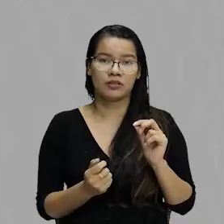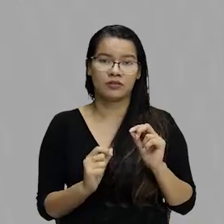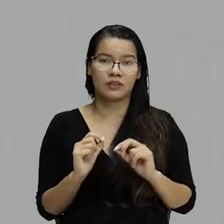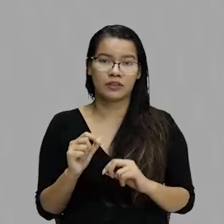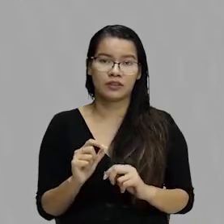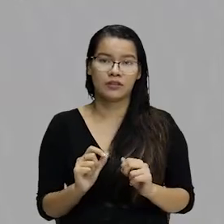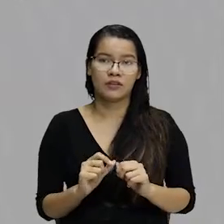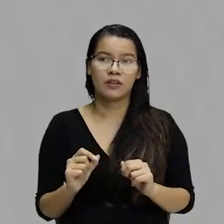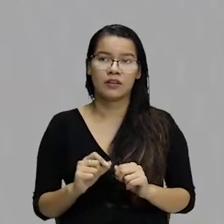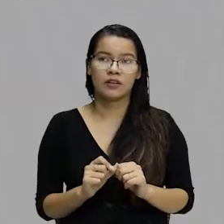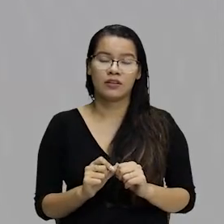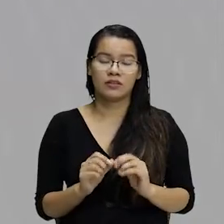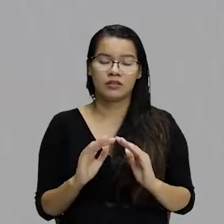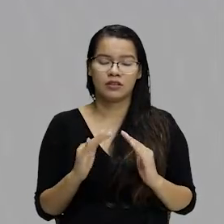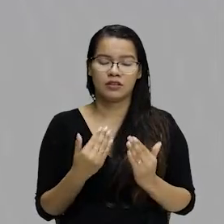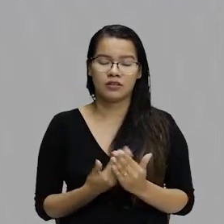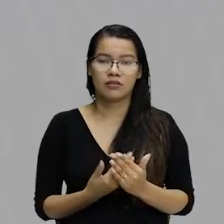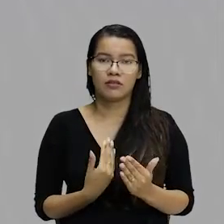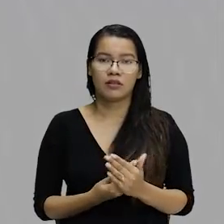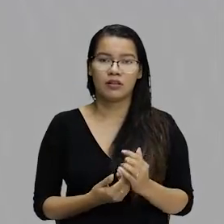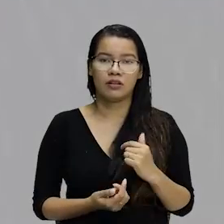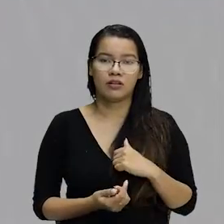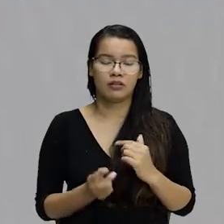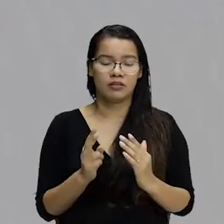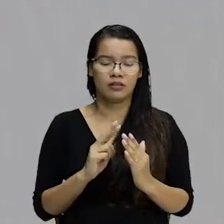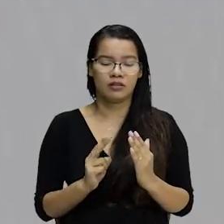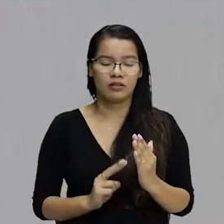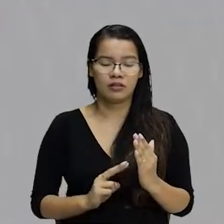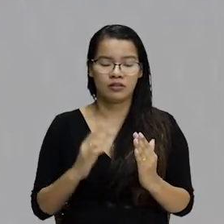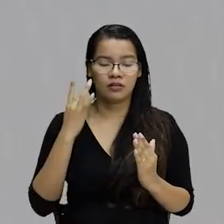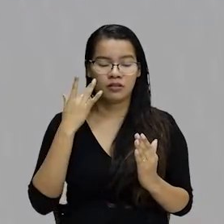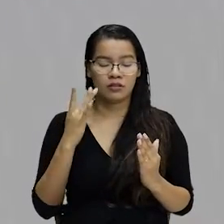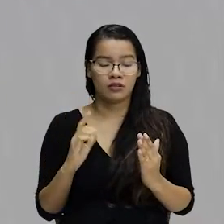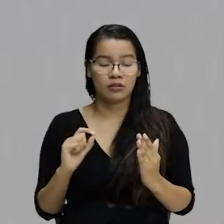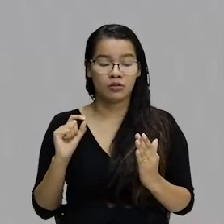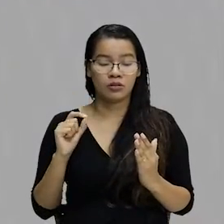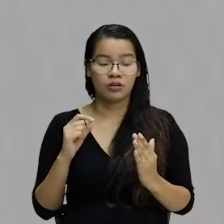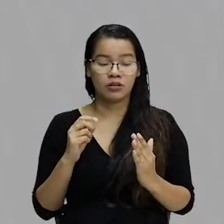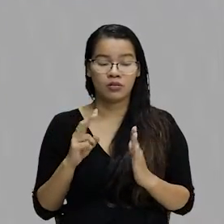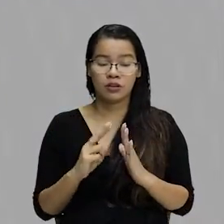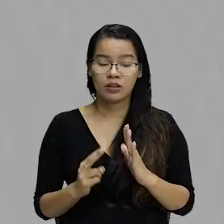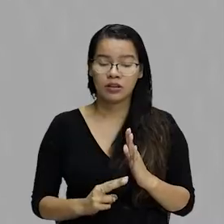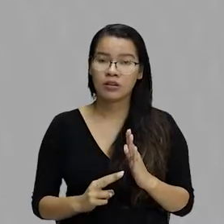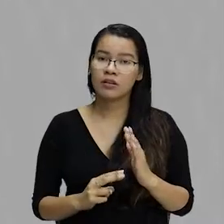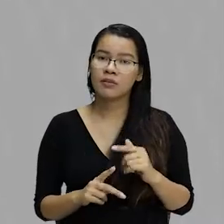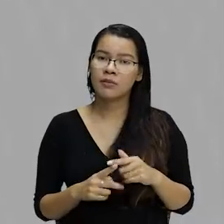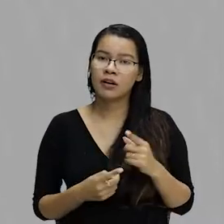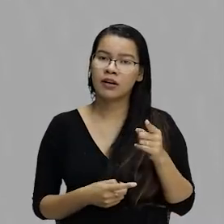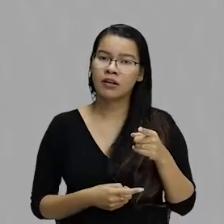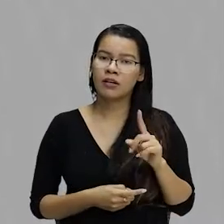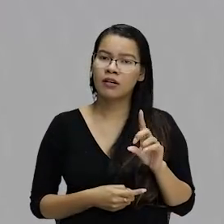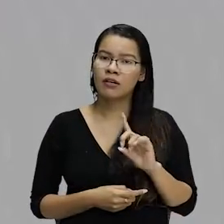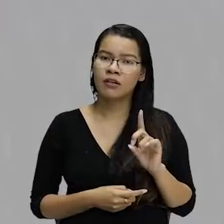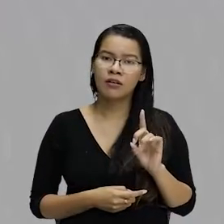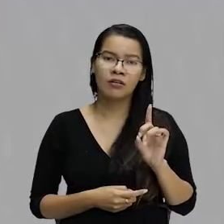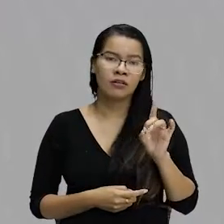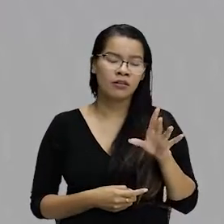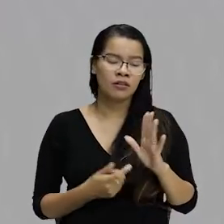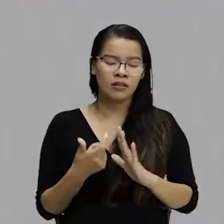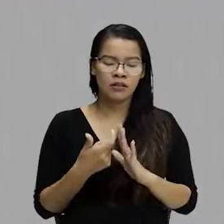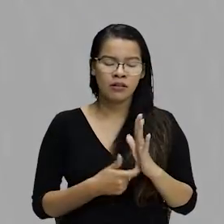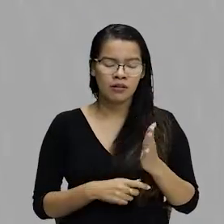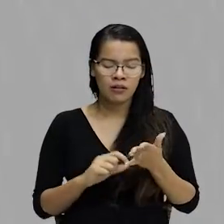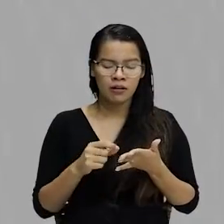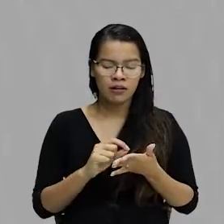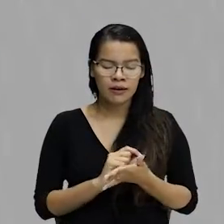fazem, inclusive na escola. Eu leio e eu não sei o que eu estou lendo. Mas isso não aplica somente ao texto